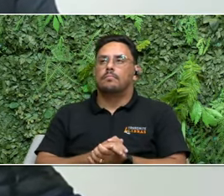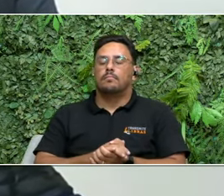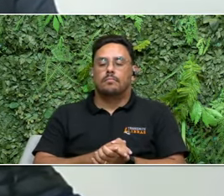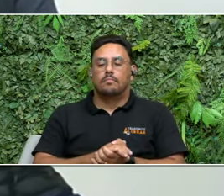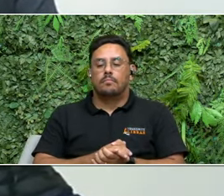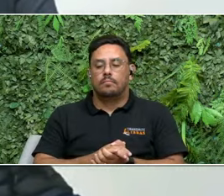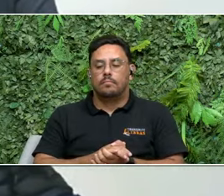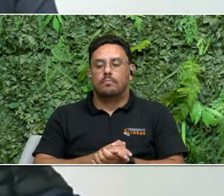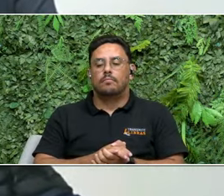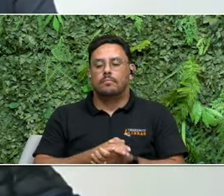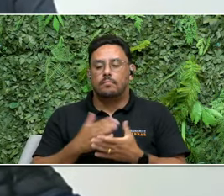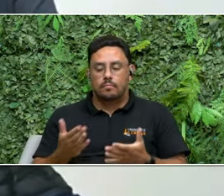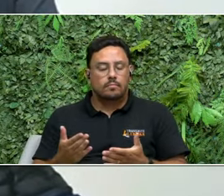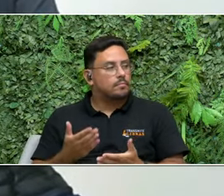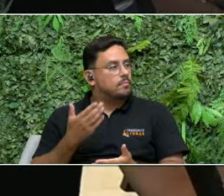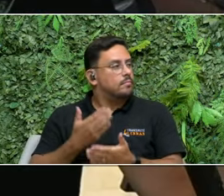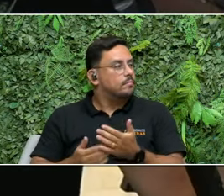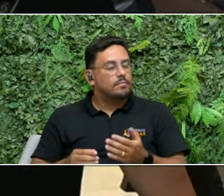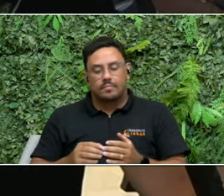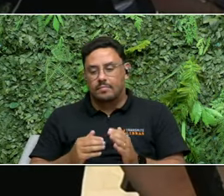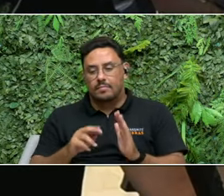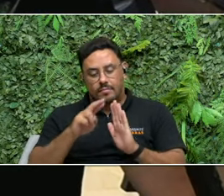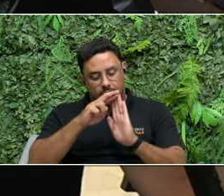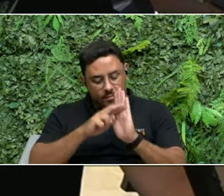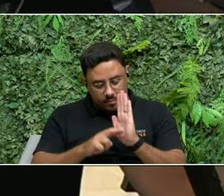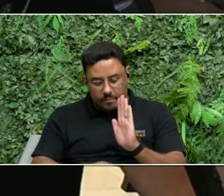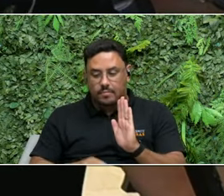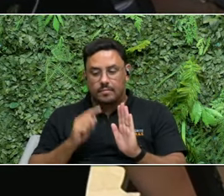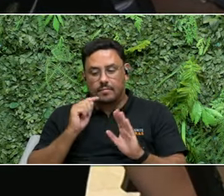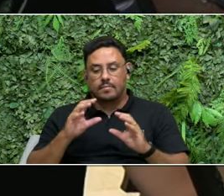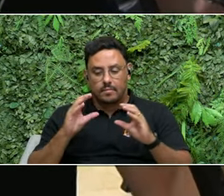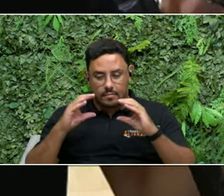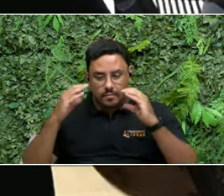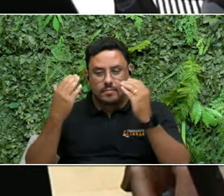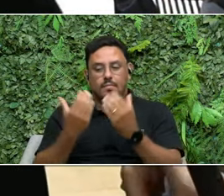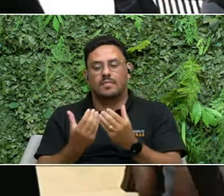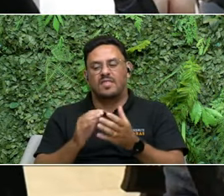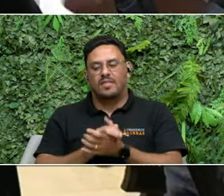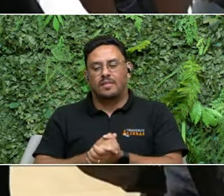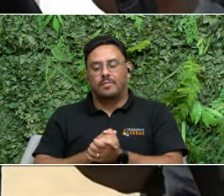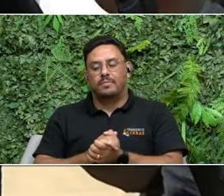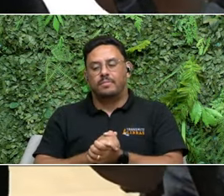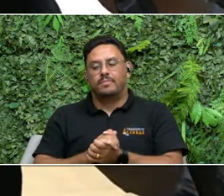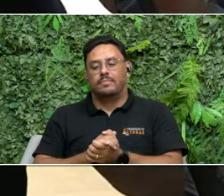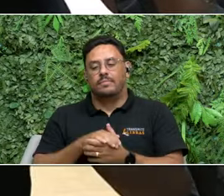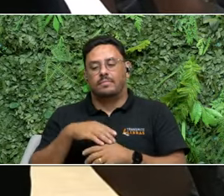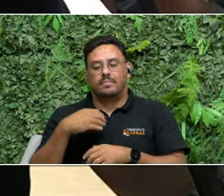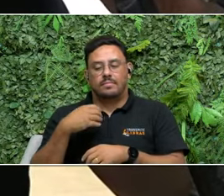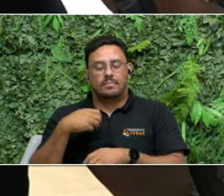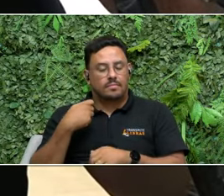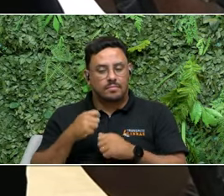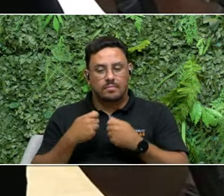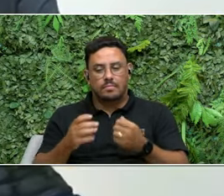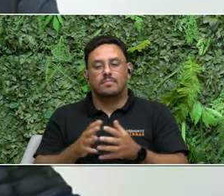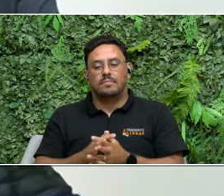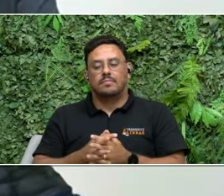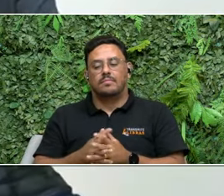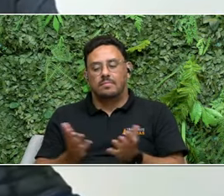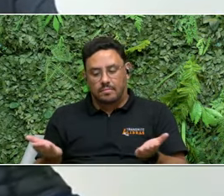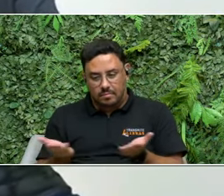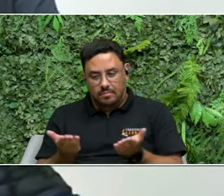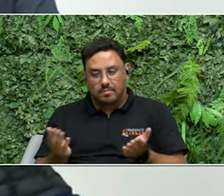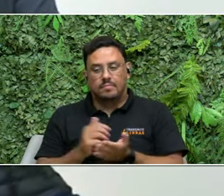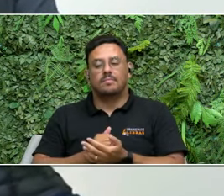critérios perde não tá Unos critérios vou pisar na sua cabeça lá dentro no Mineirão vou subir seu pescoço Ah não entendeu que eu jogo agora é